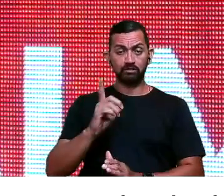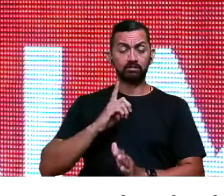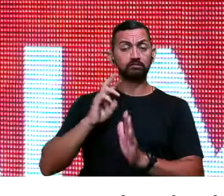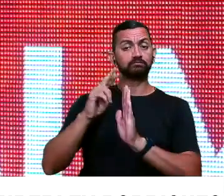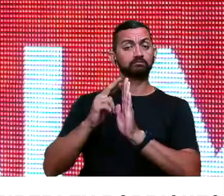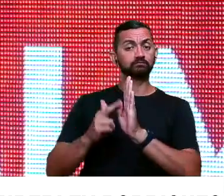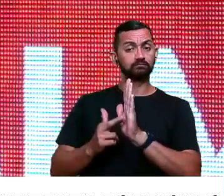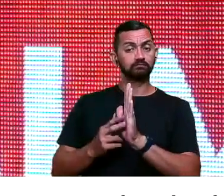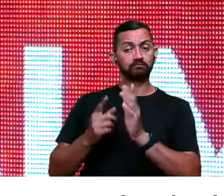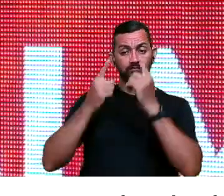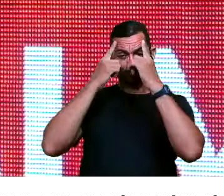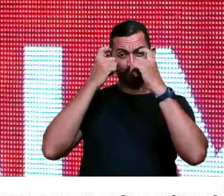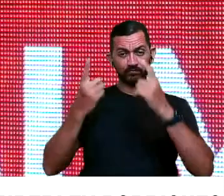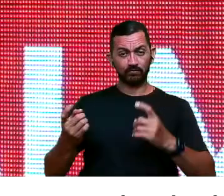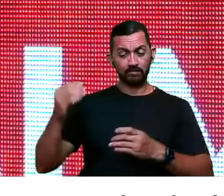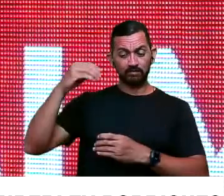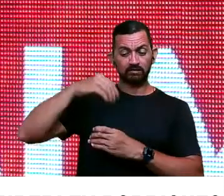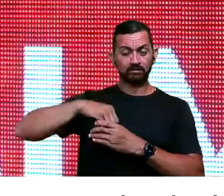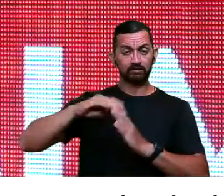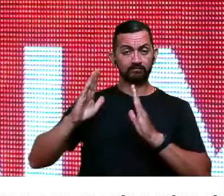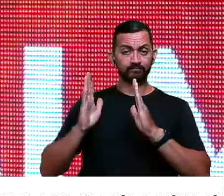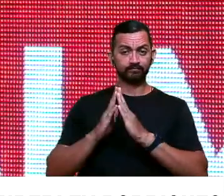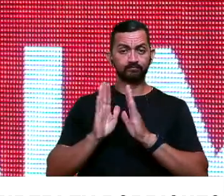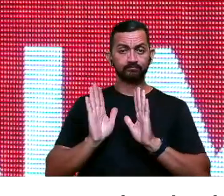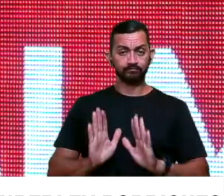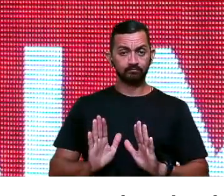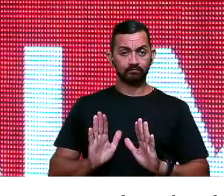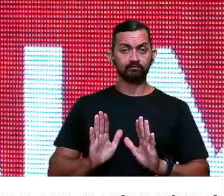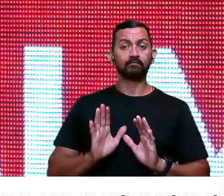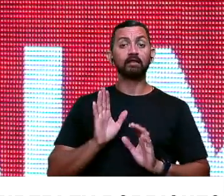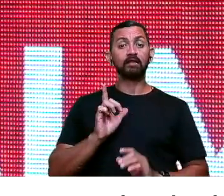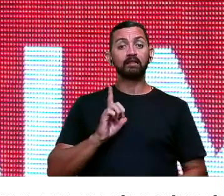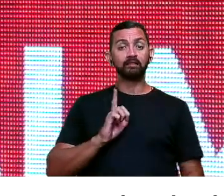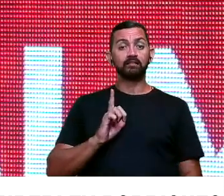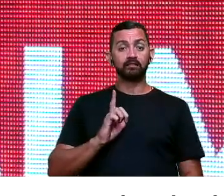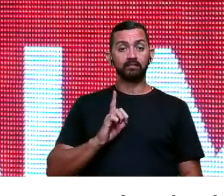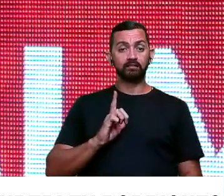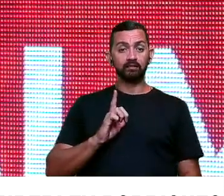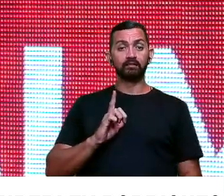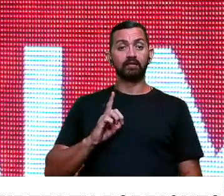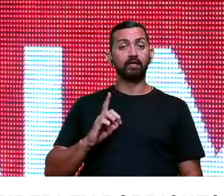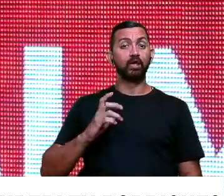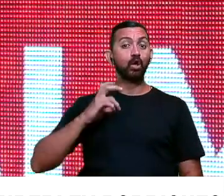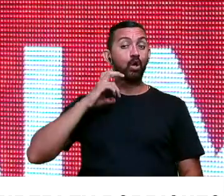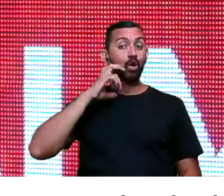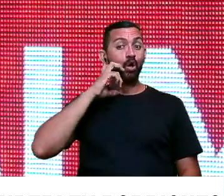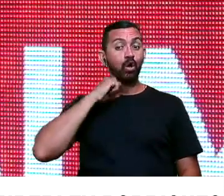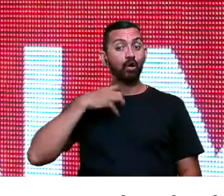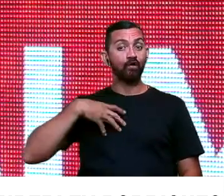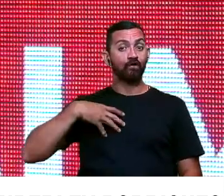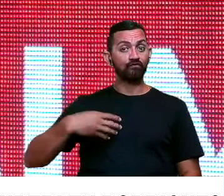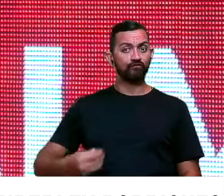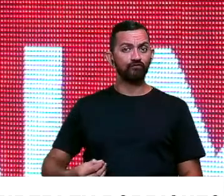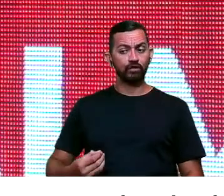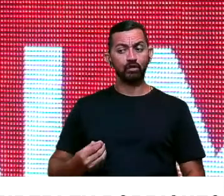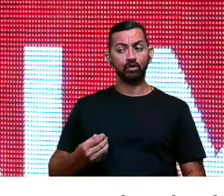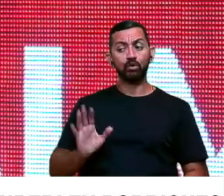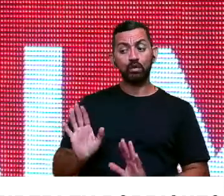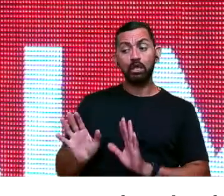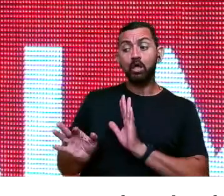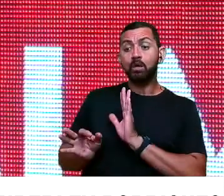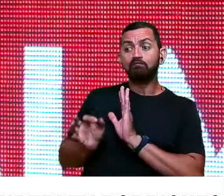questões relacionadas à violência doméstica. E aí, um enteado do Vanderlei, que é adolescente, ele